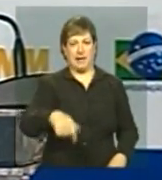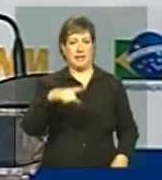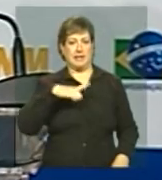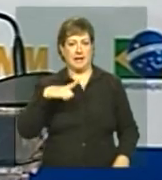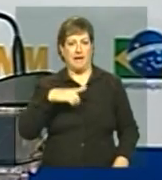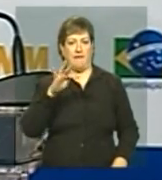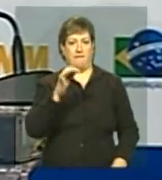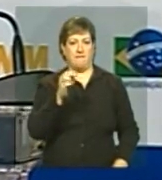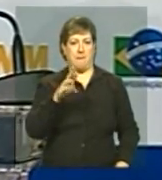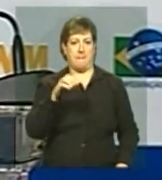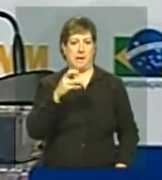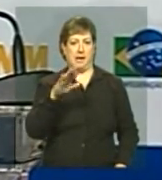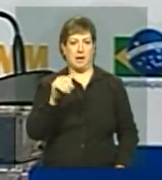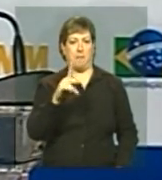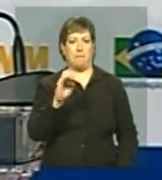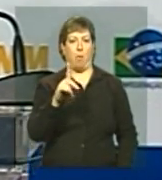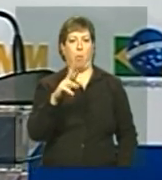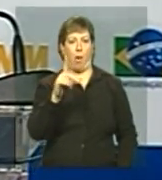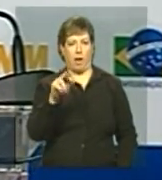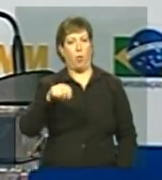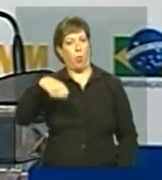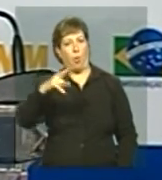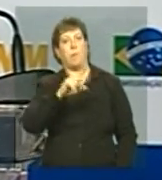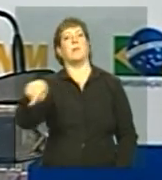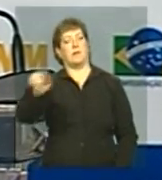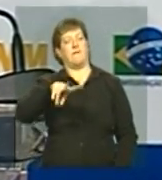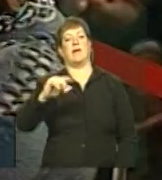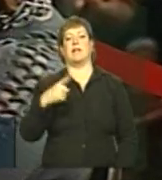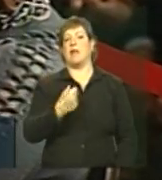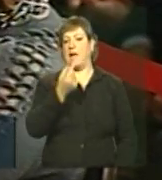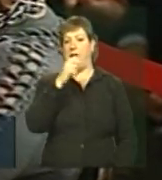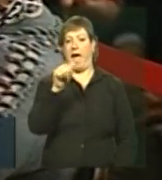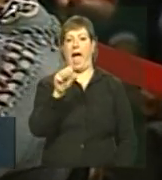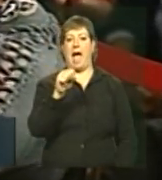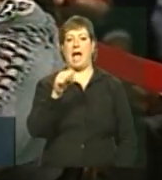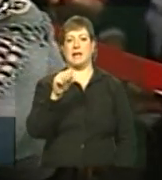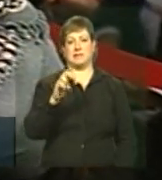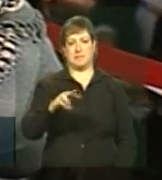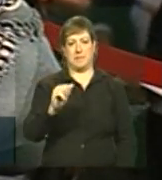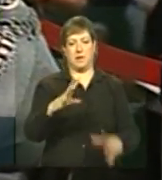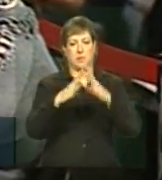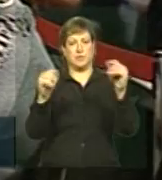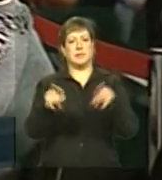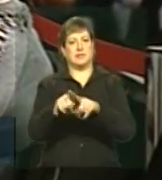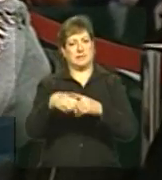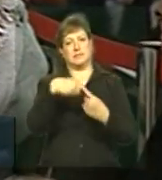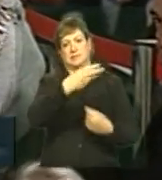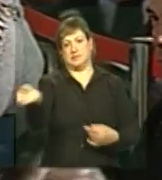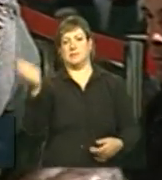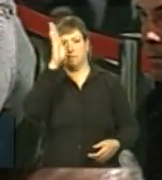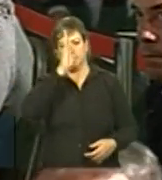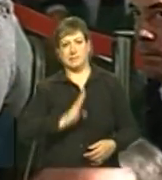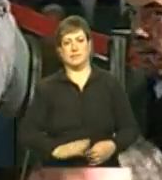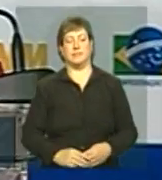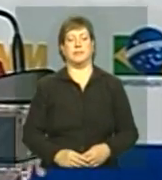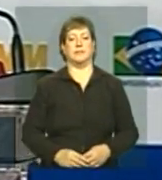credenciadas pela rede Aquitém Farmácia Popular. Iremos também garantir